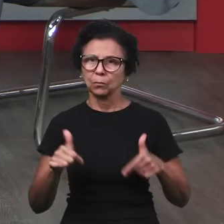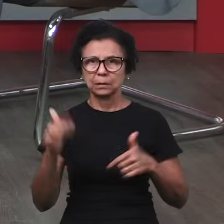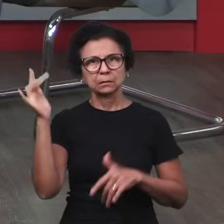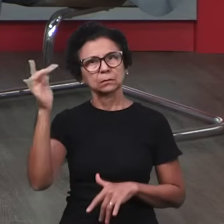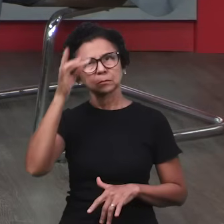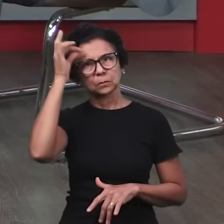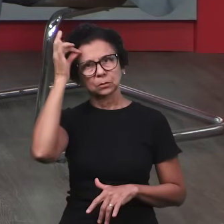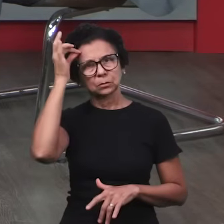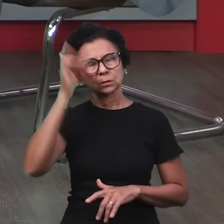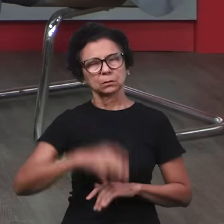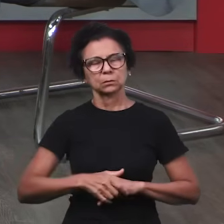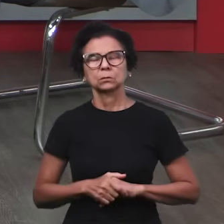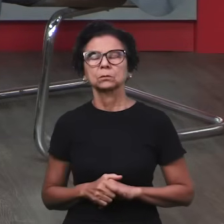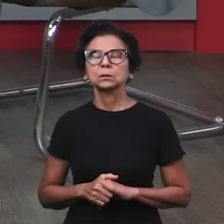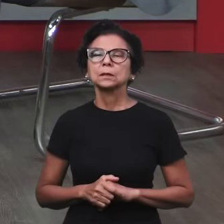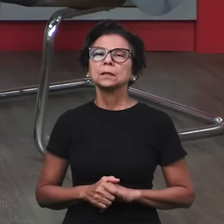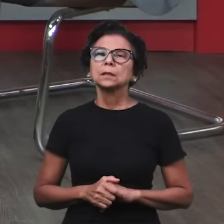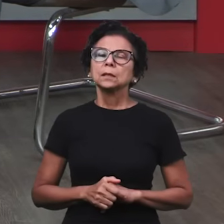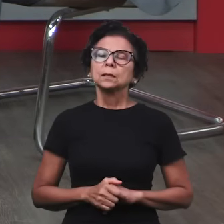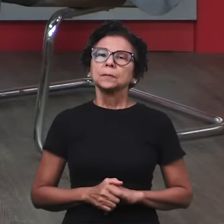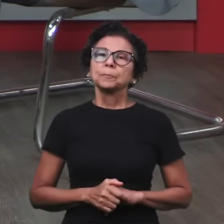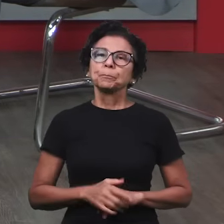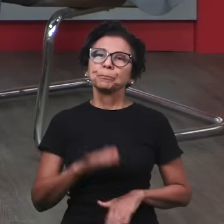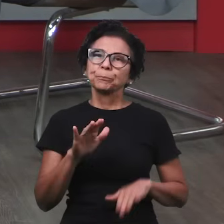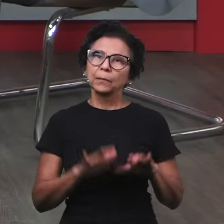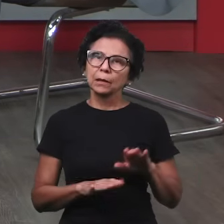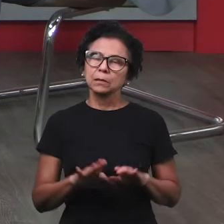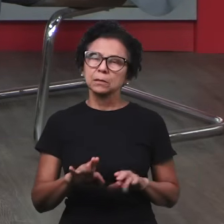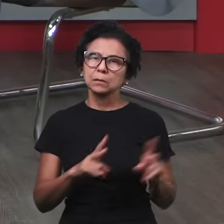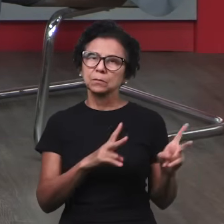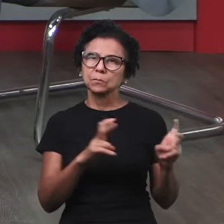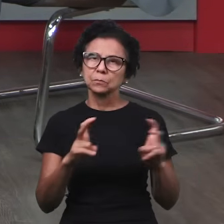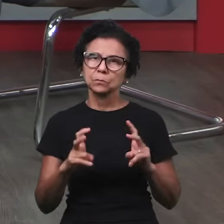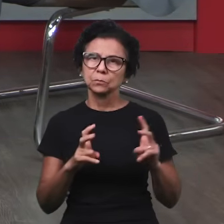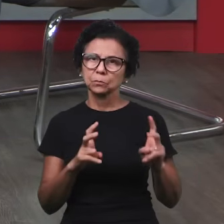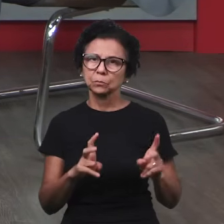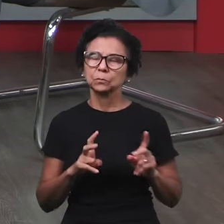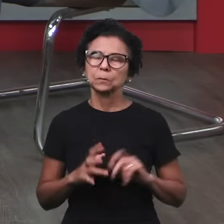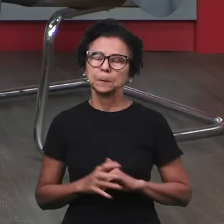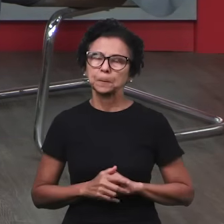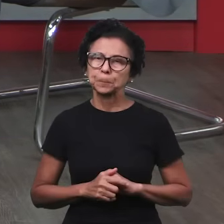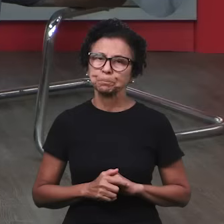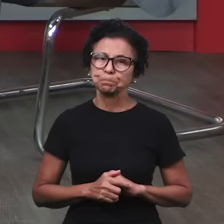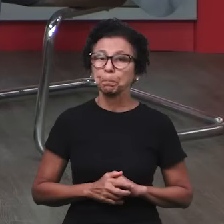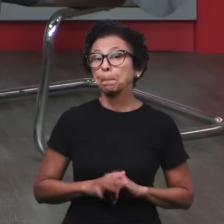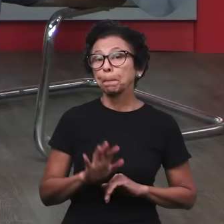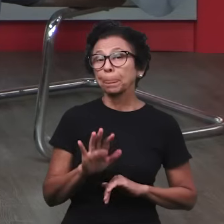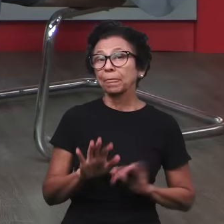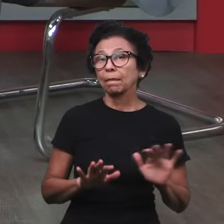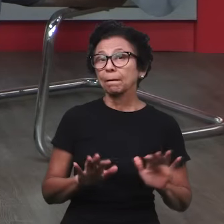ali foi uma operação do Espírito Santo. Então, às vezes, isso os irmãos que estão assistindo